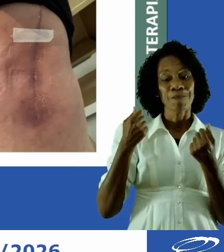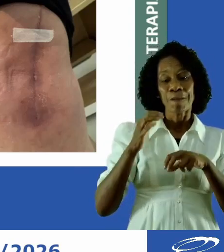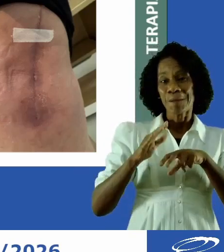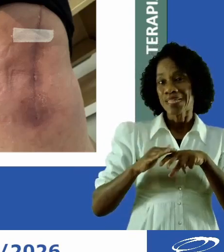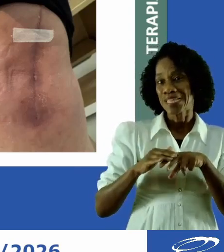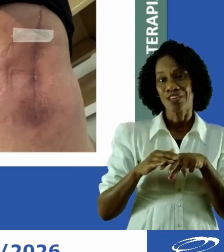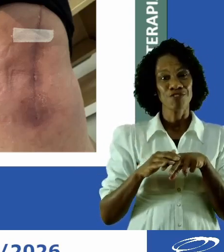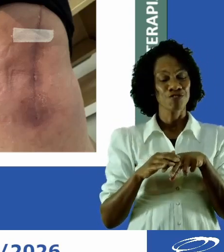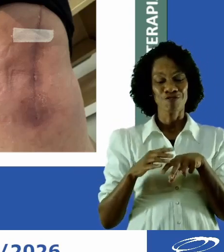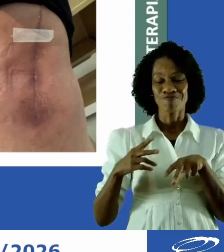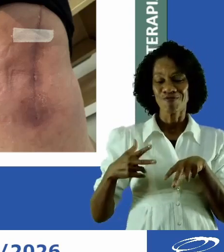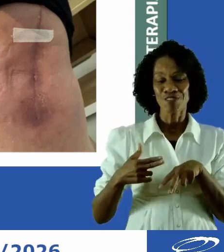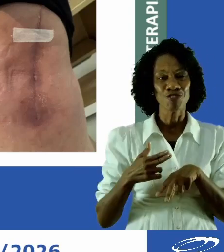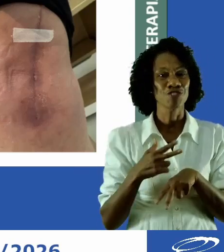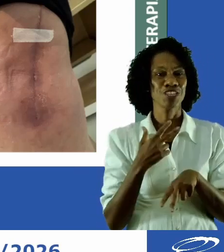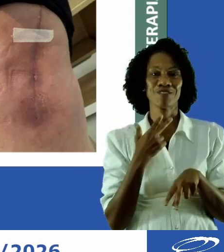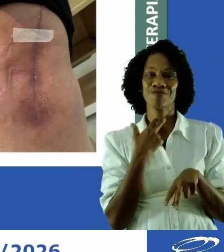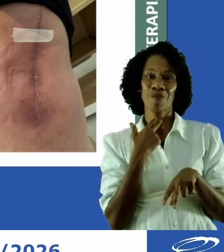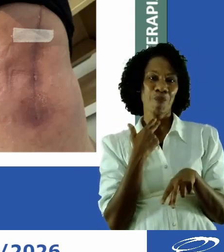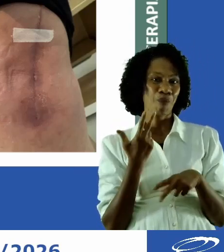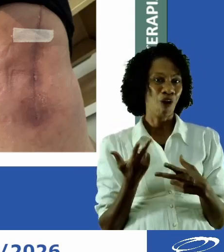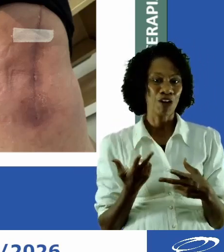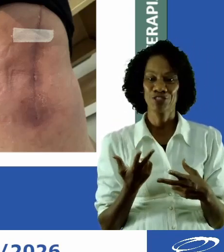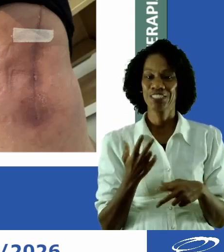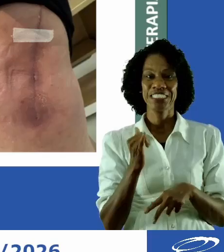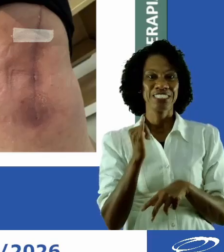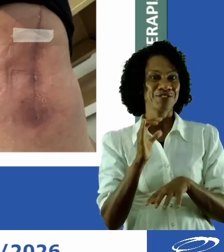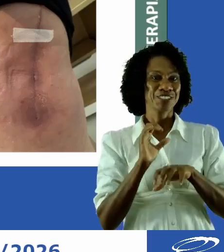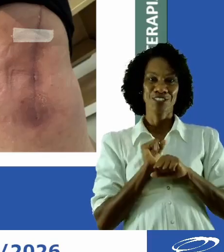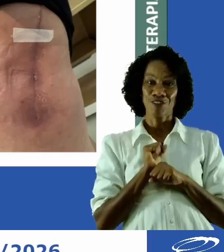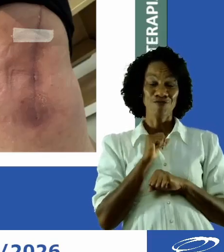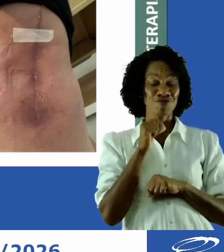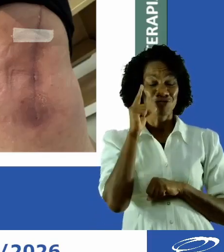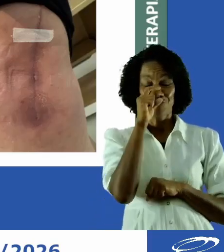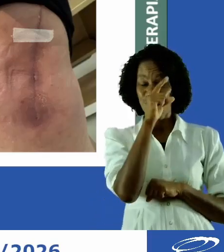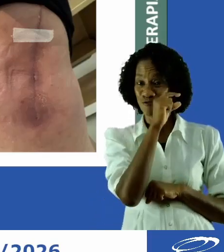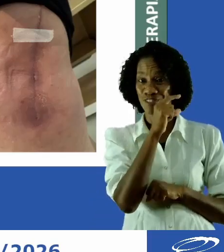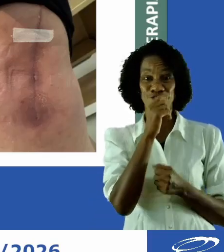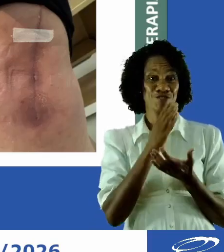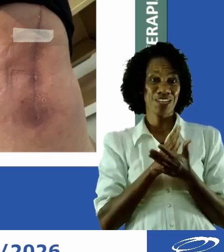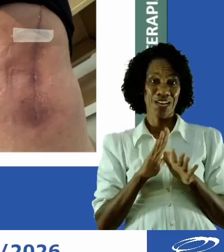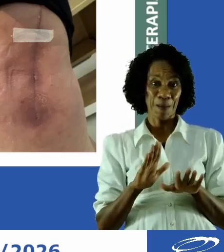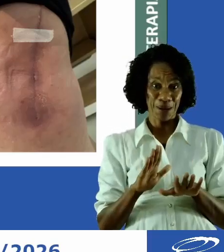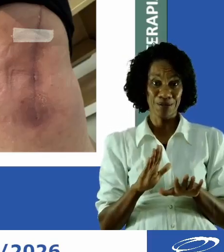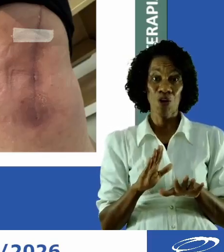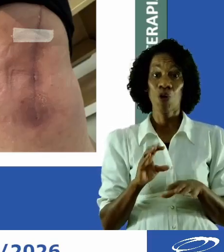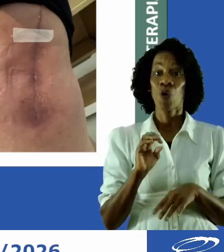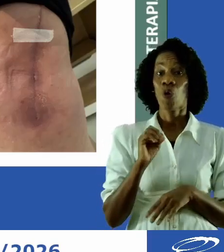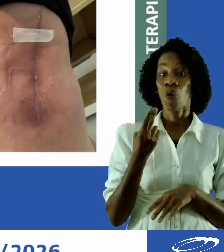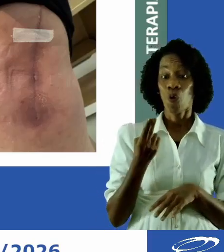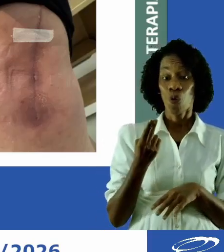é possível resolver definitivamente essa infecção, ou quando você vai fazer terapia estendida. Então, eu sugiro que